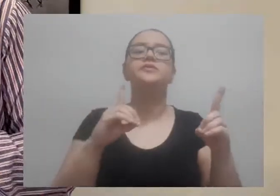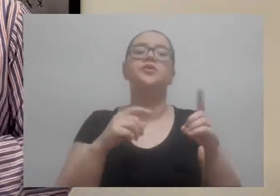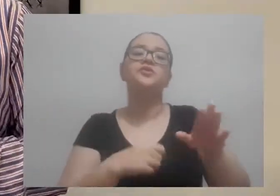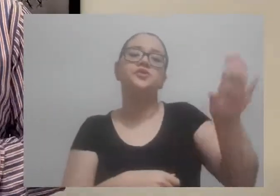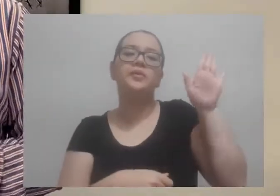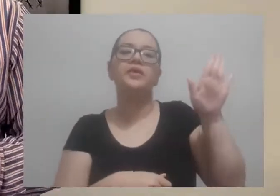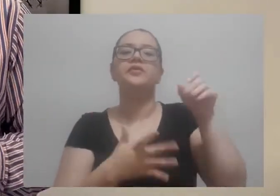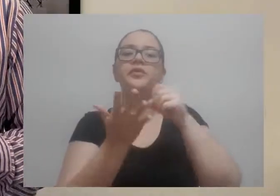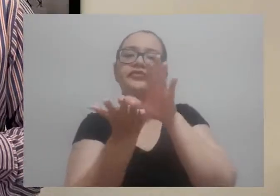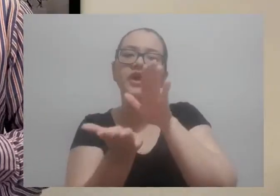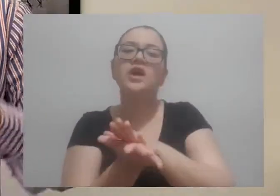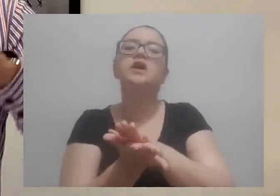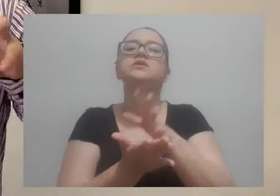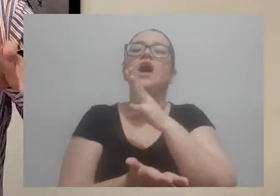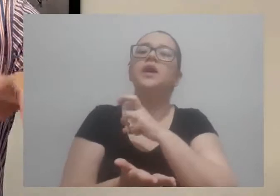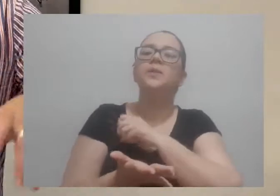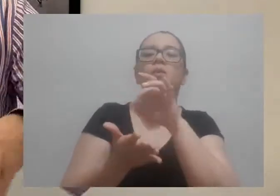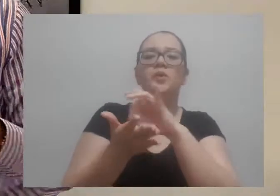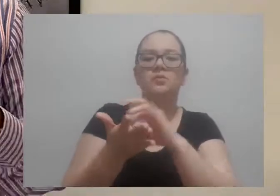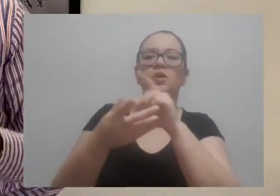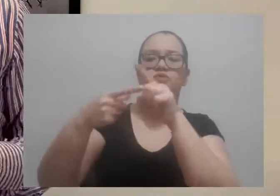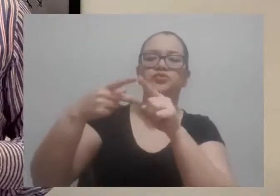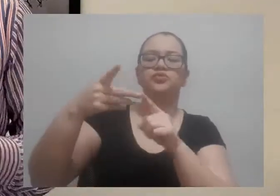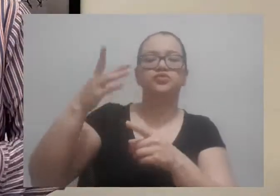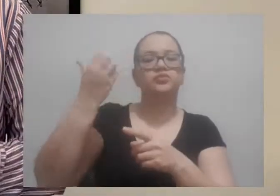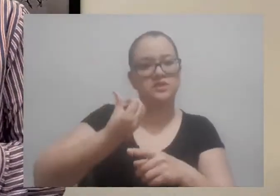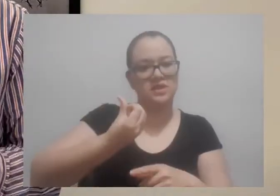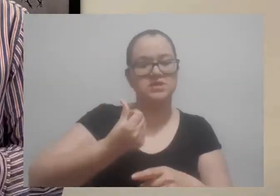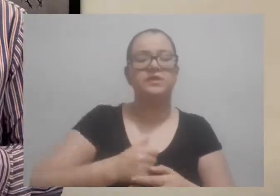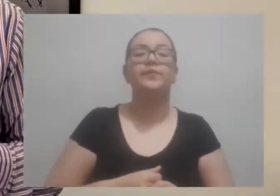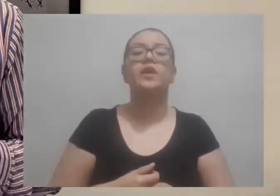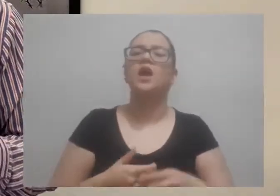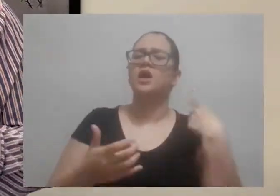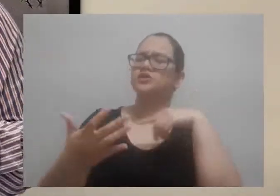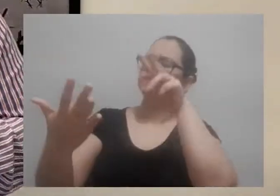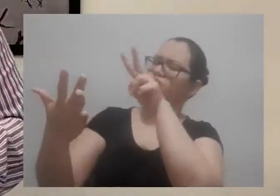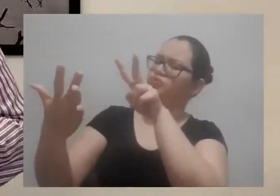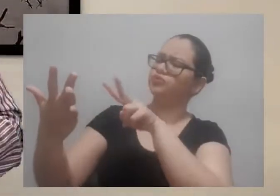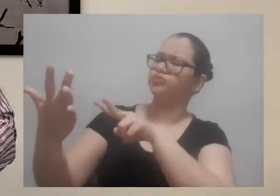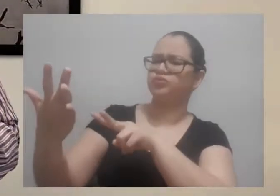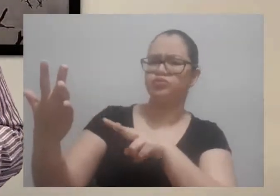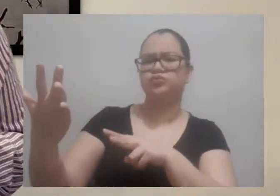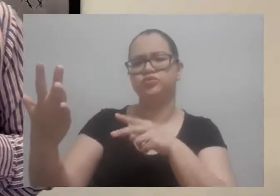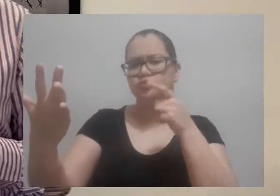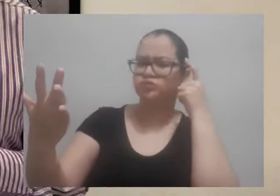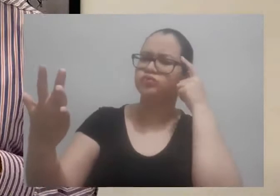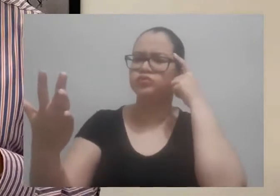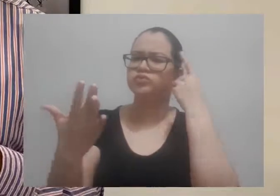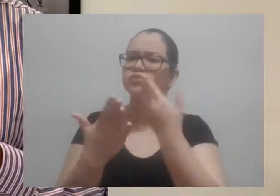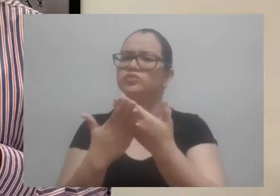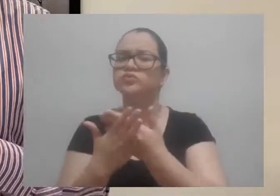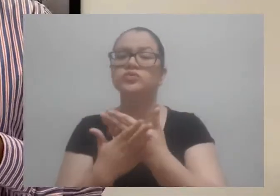aos inimigos. Depois de examinar todas essas 6 antíteses, o que se torna claro para